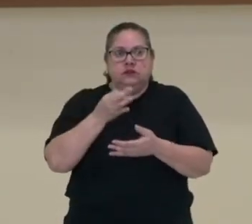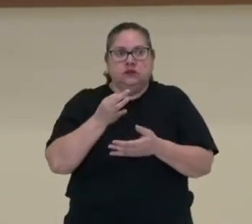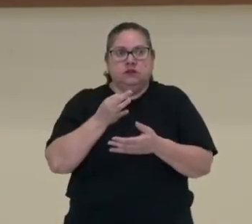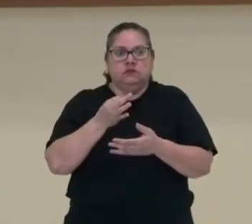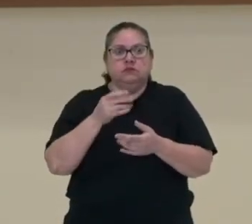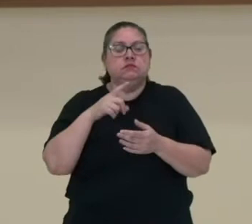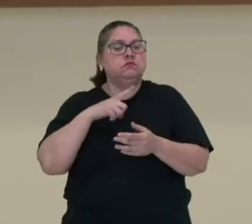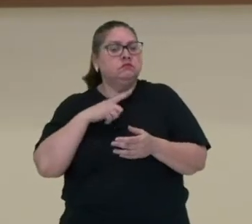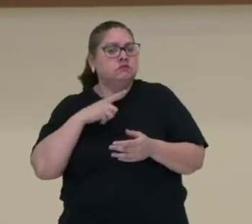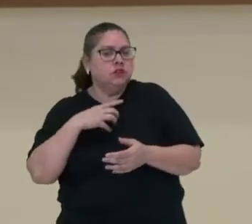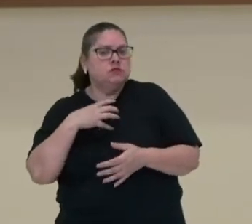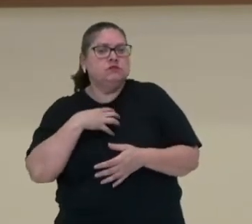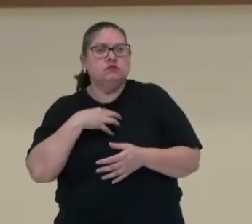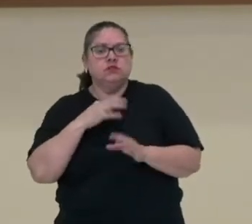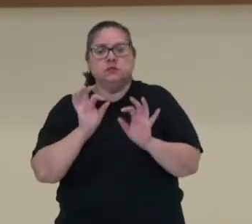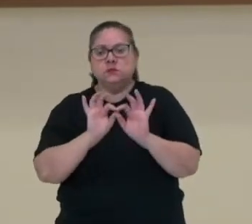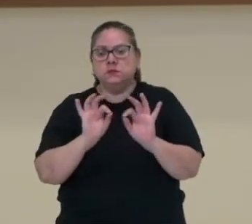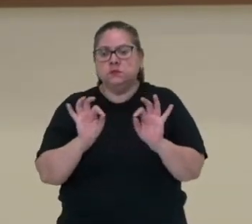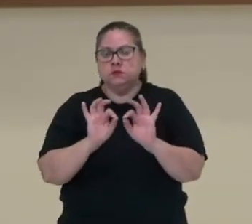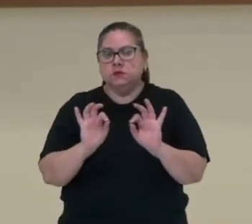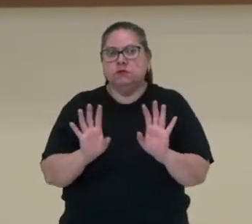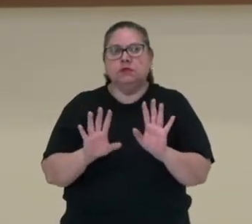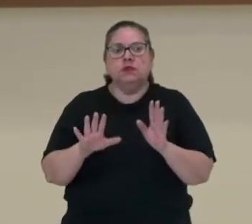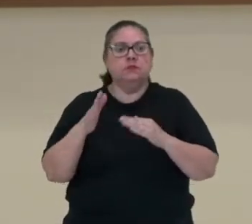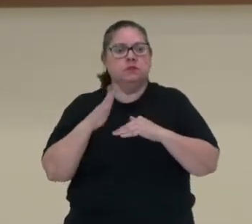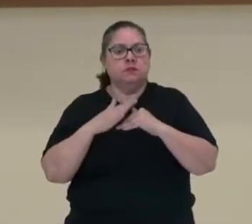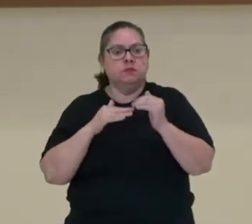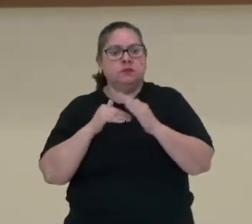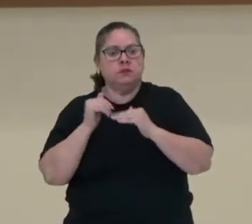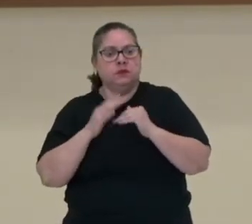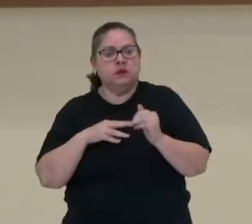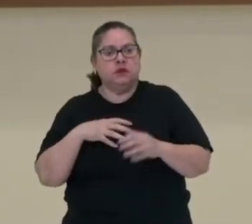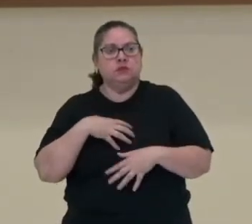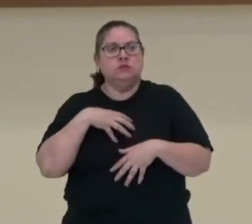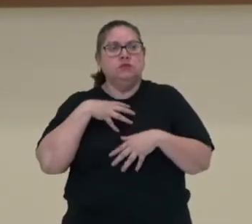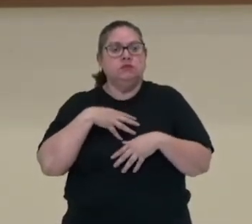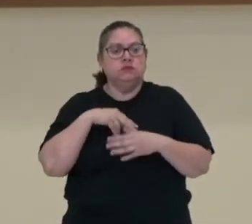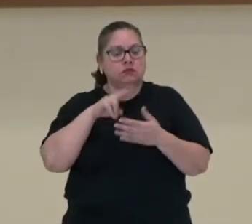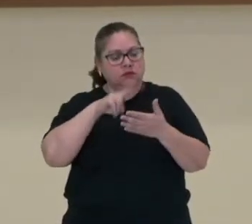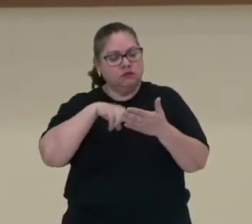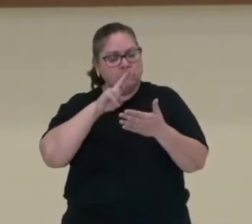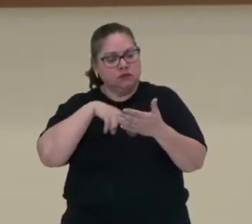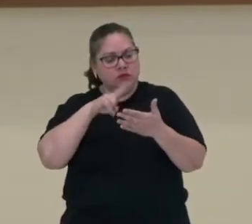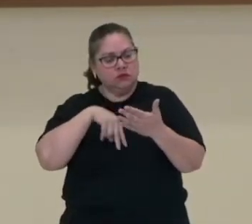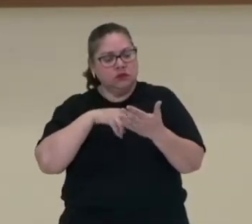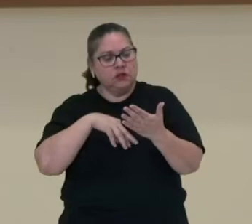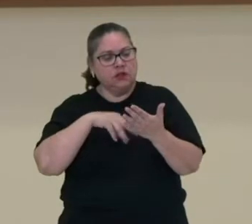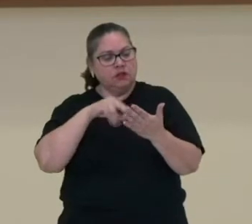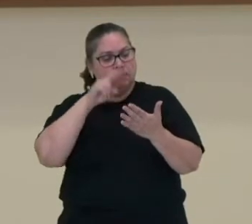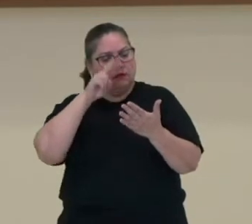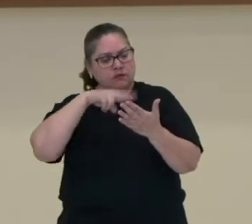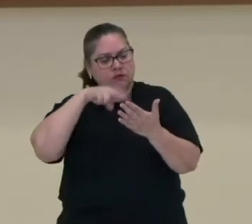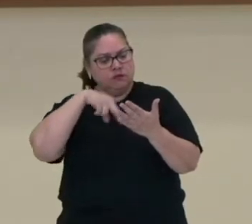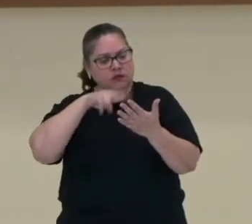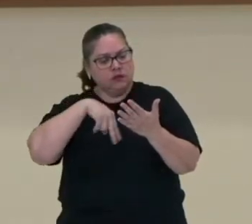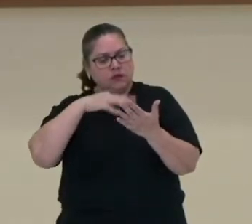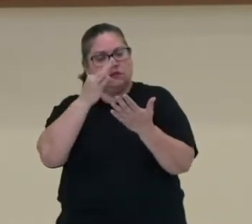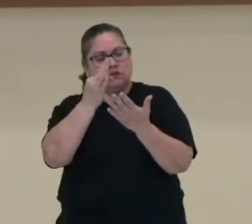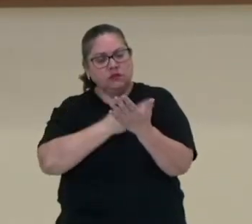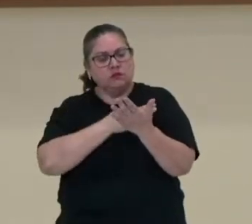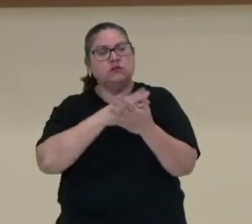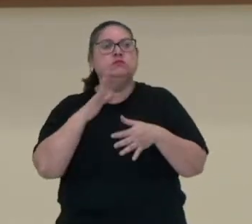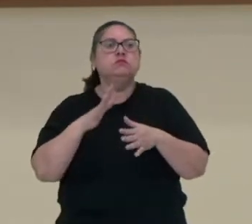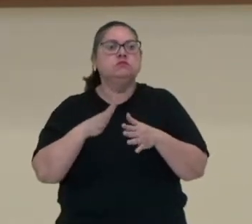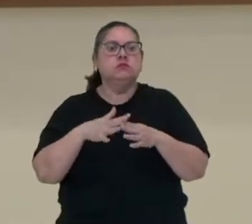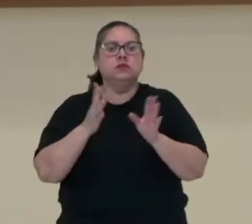uma técnica simples para a gente praticar essa coisa da respiração, que é fazer a leitura em voz alta de textos. Isso é